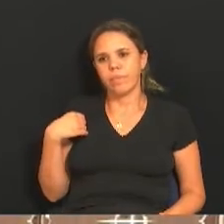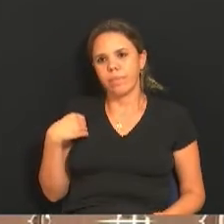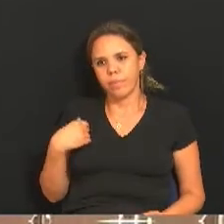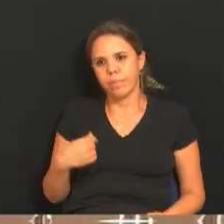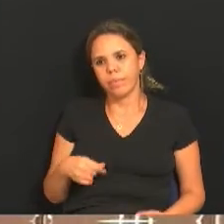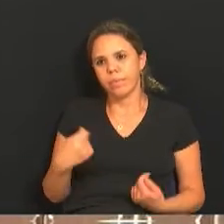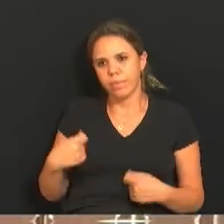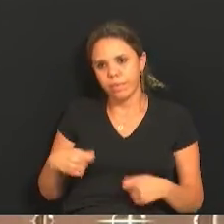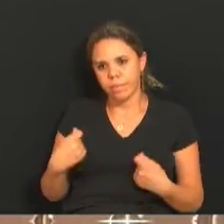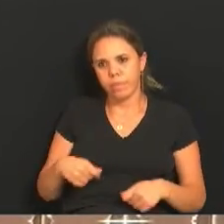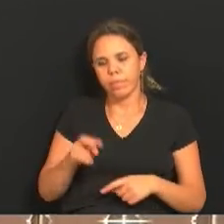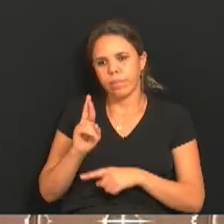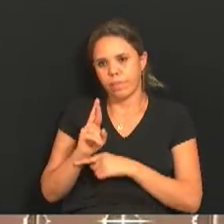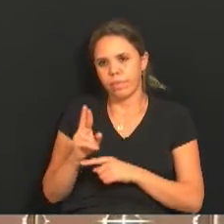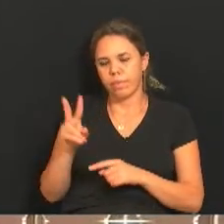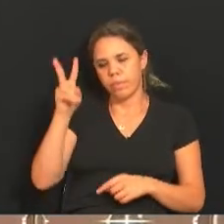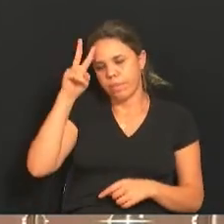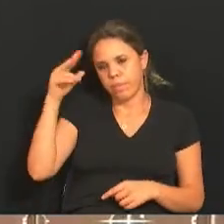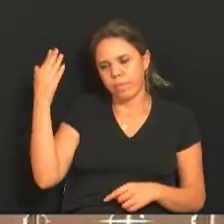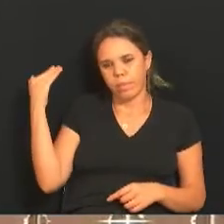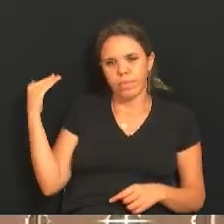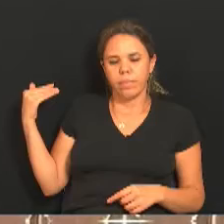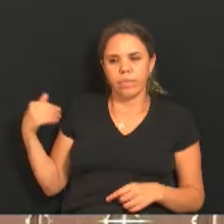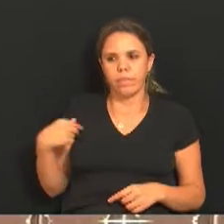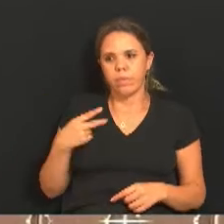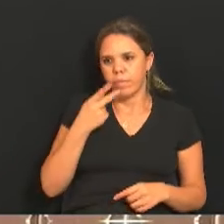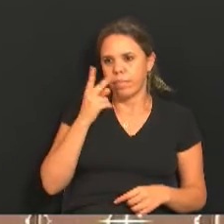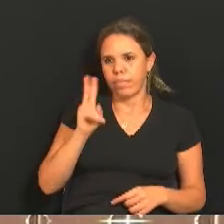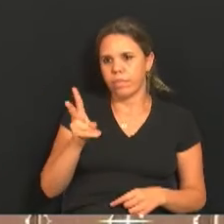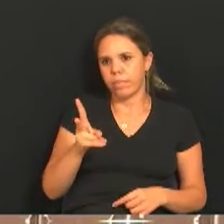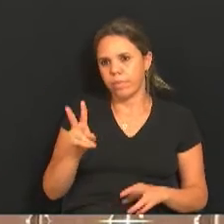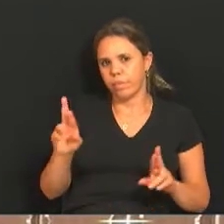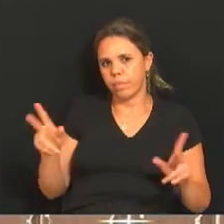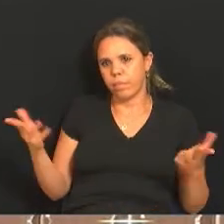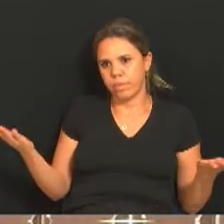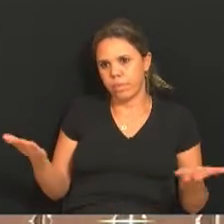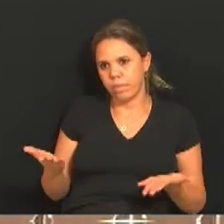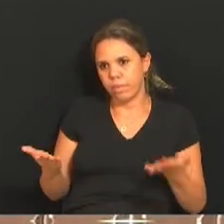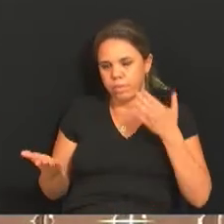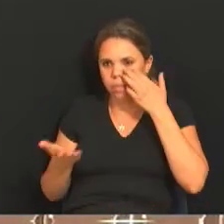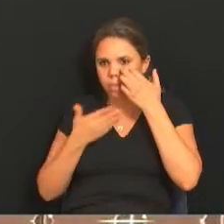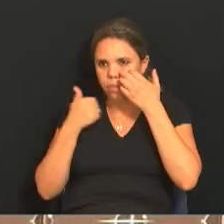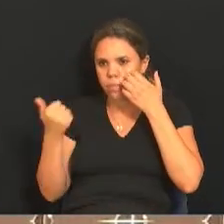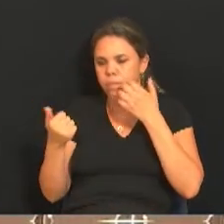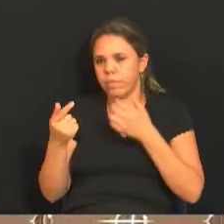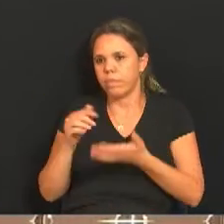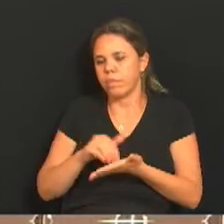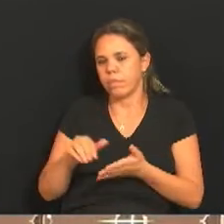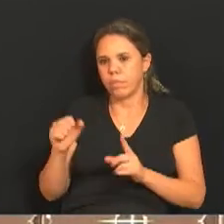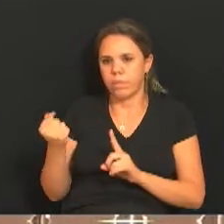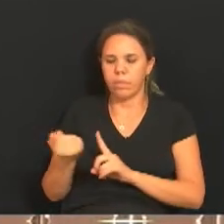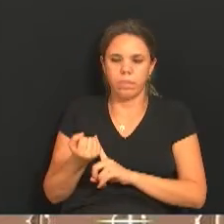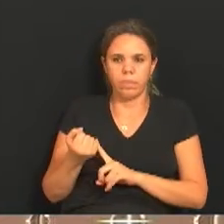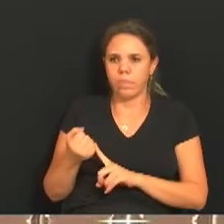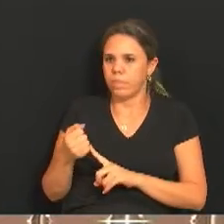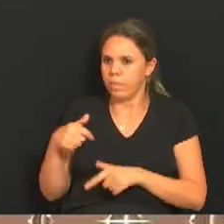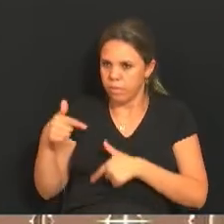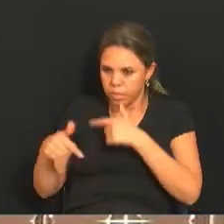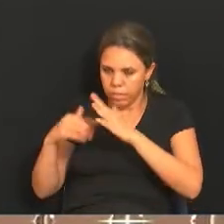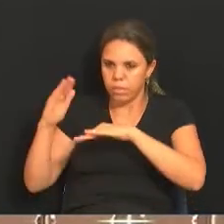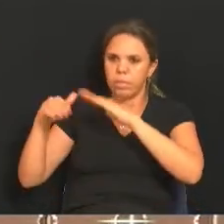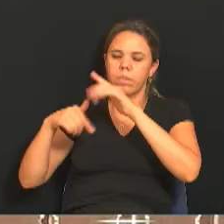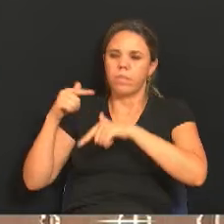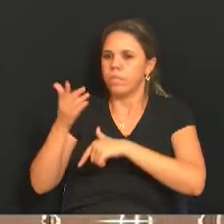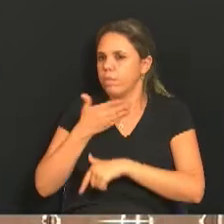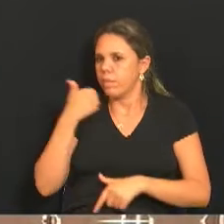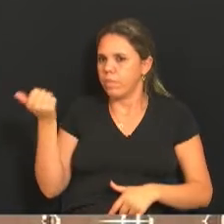algumas referências. E eu digo que eu vejo diferença hoje. Eu vejo vocês realmente querendo fazer e desenvolver alguma coisa.